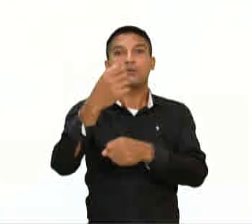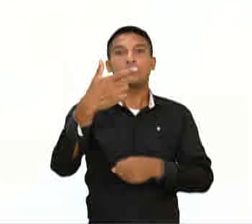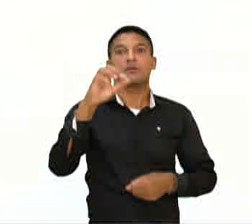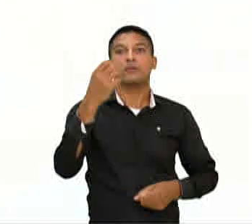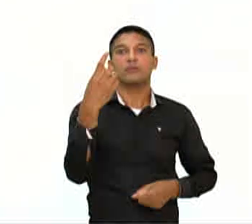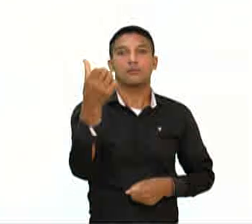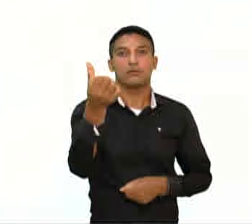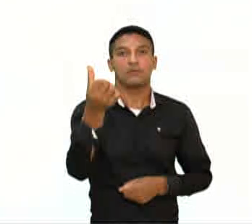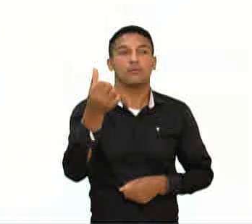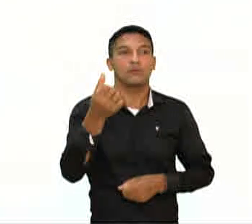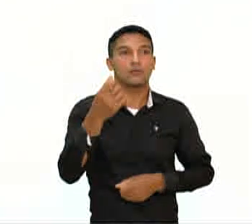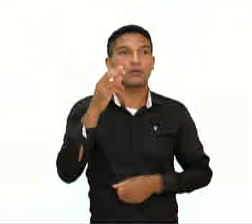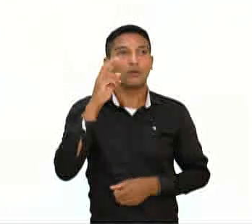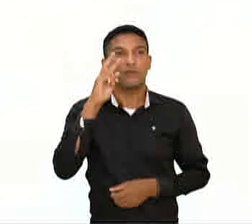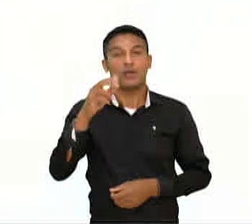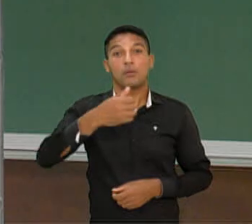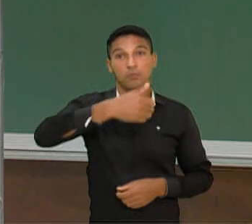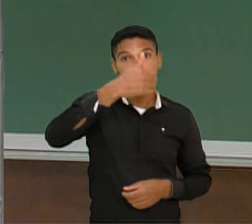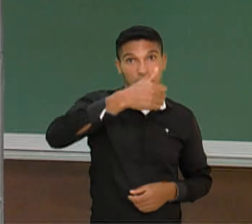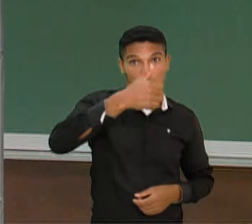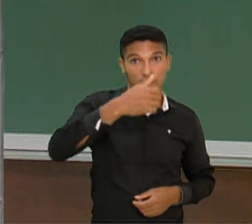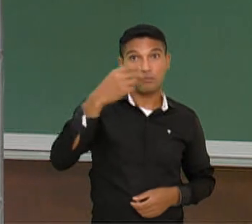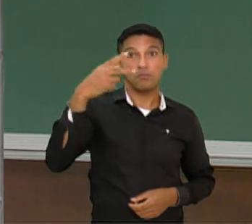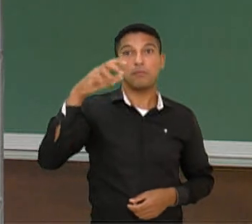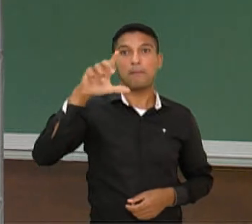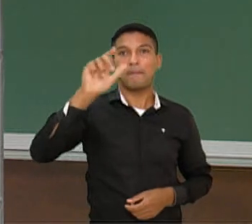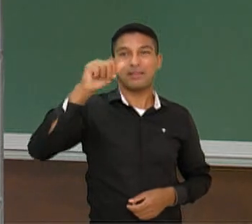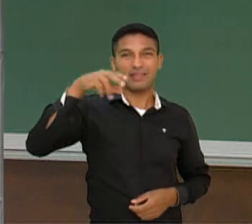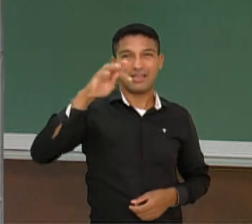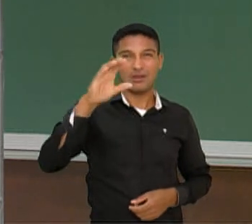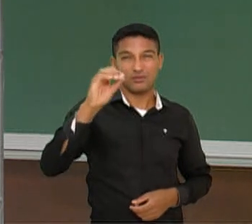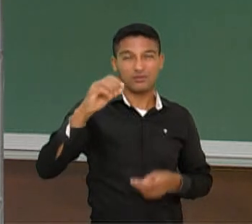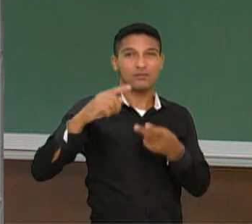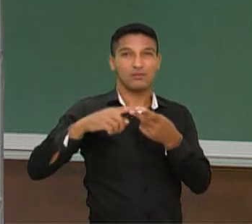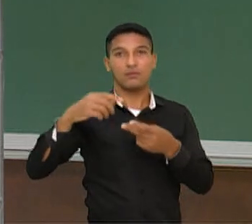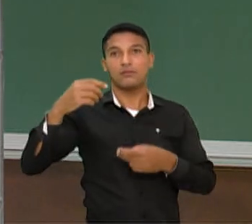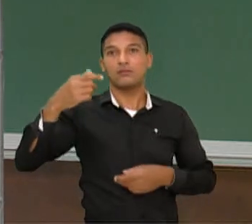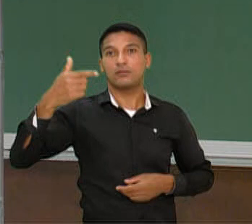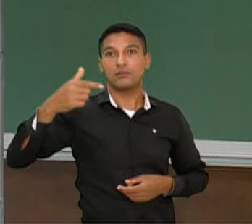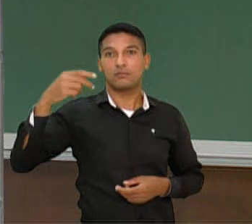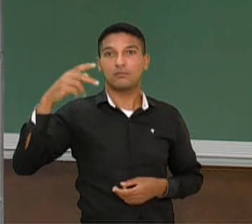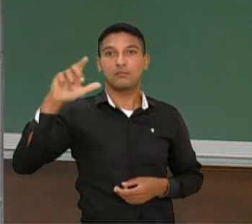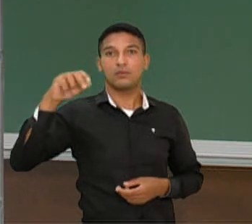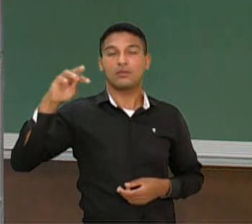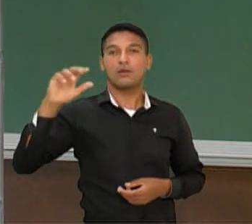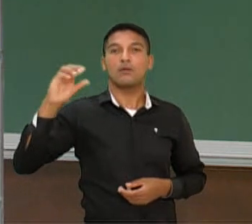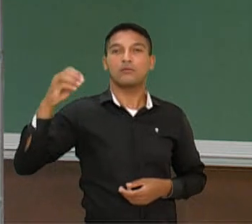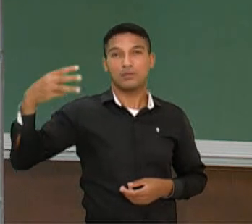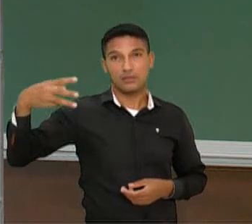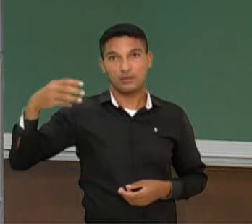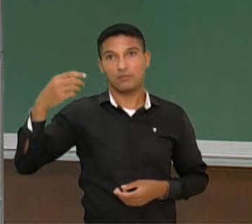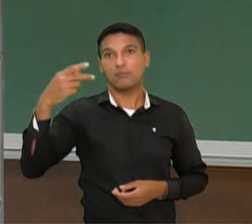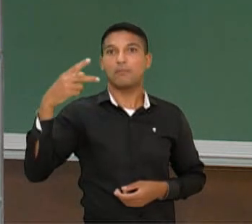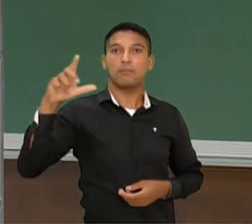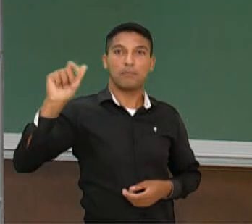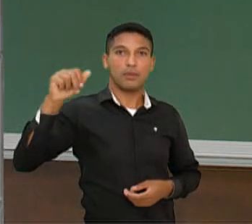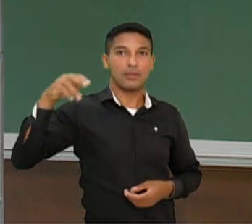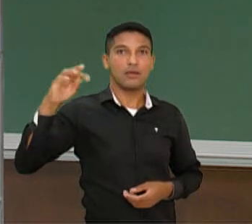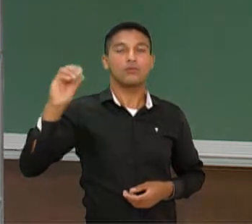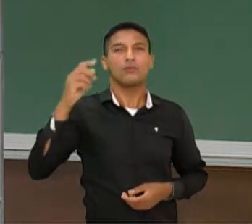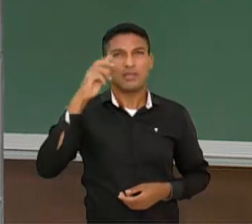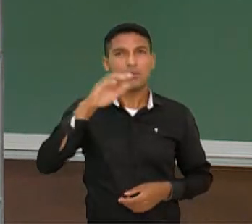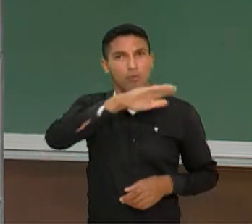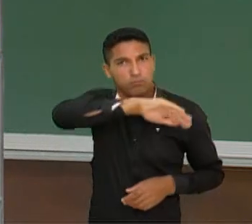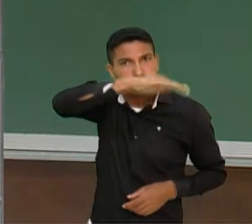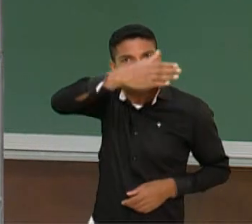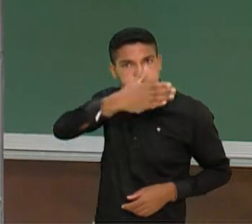seguinte: primeiro planalto, segundo planalto, terceiro planalto constituem as denominações das principais unidades de relevo